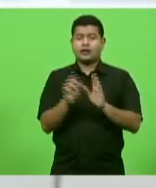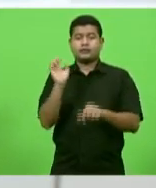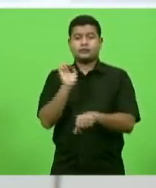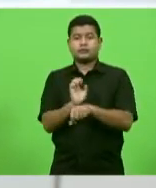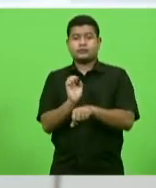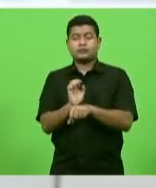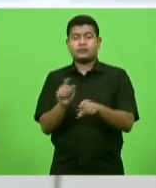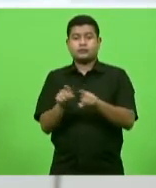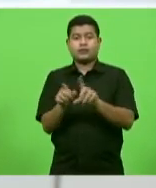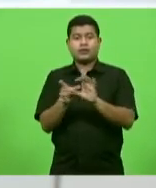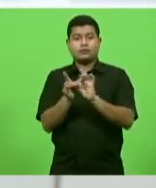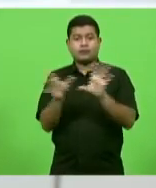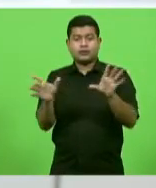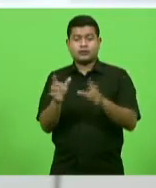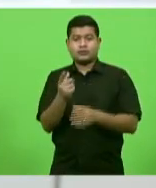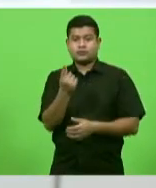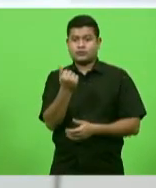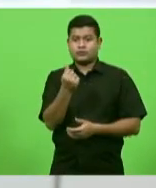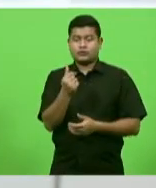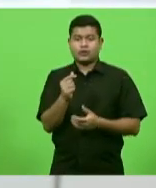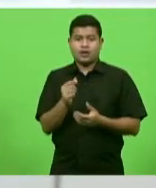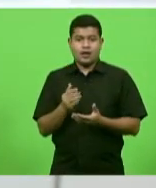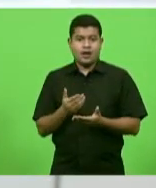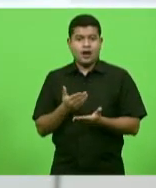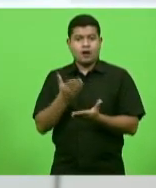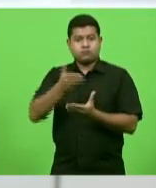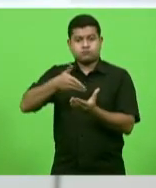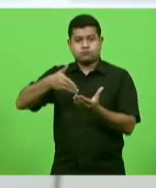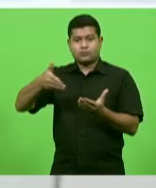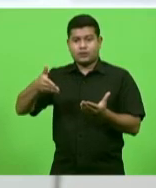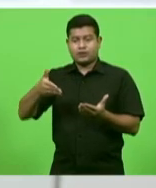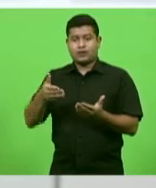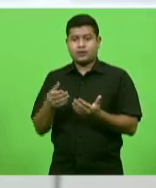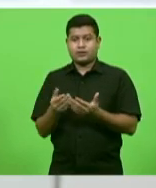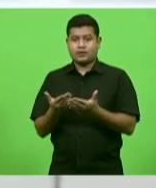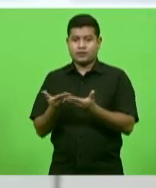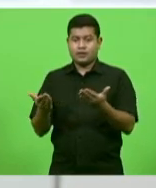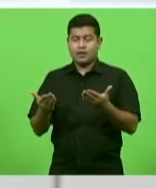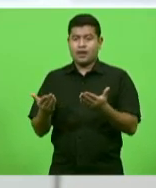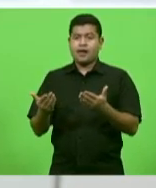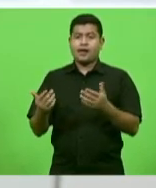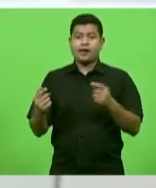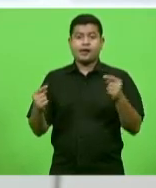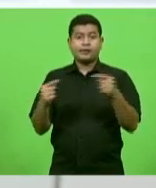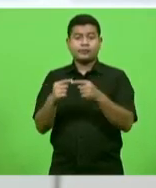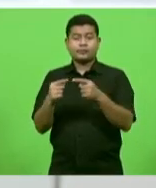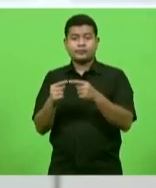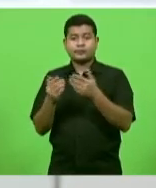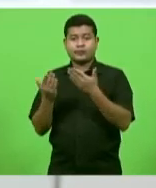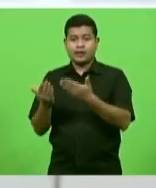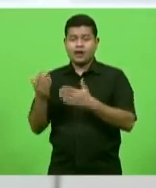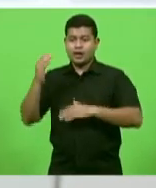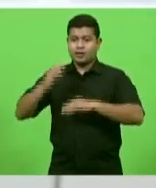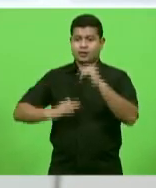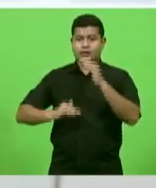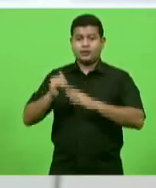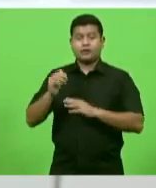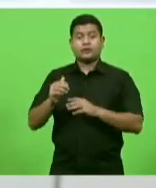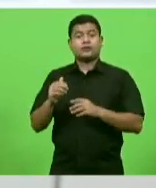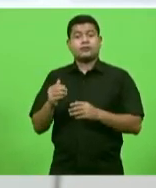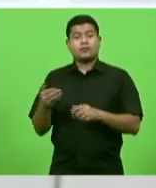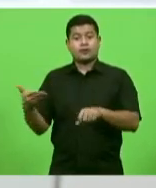abertura de crédito extraordinário o nexo de causalidade existente entre a cruzou deputada e a efetiva atuação